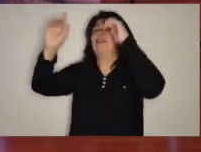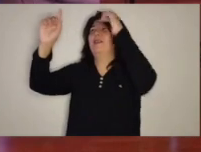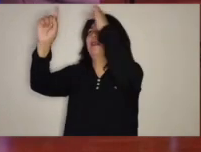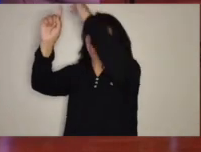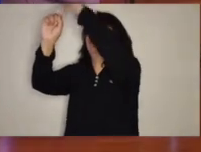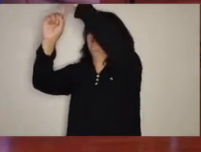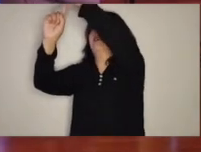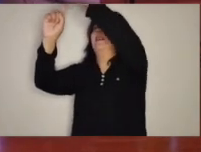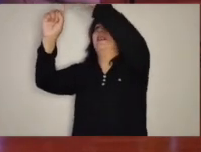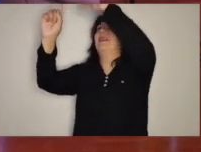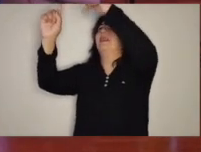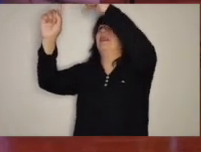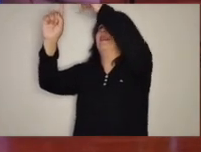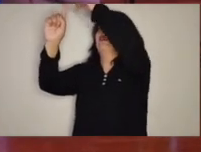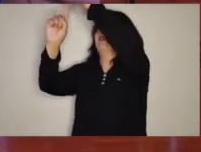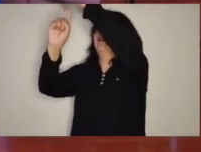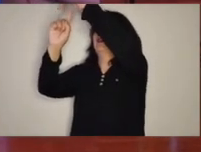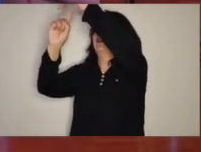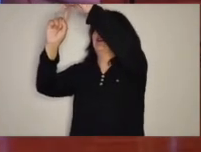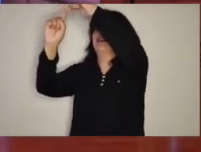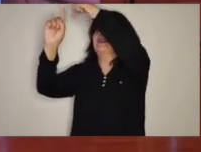Jesus, só Tu és